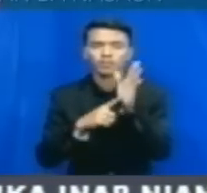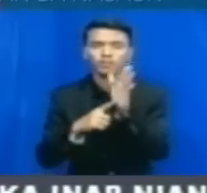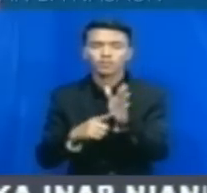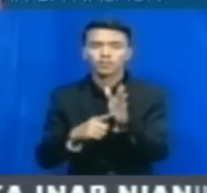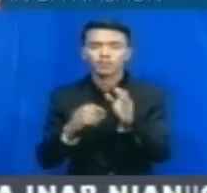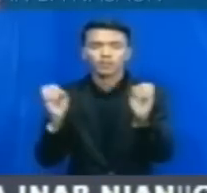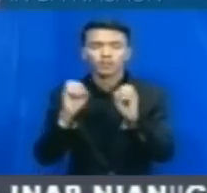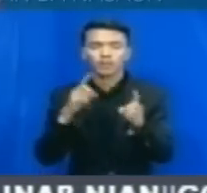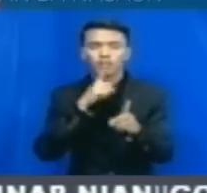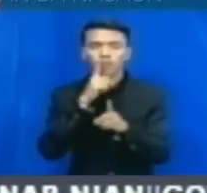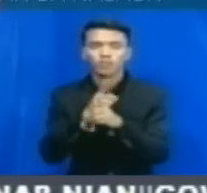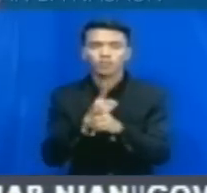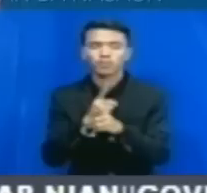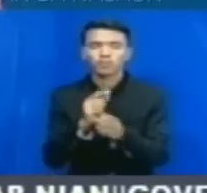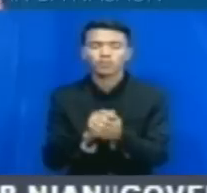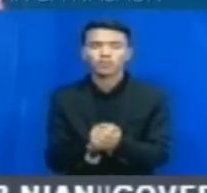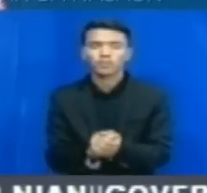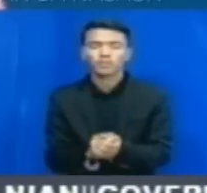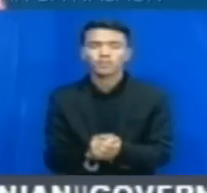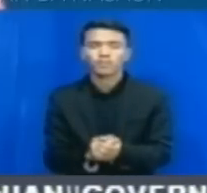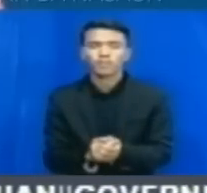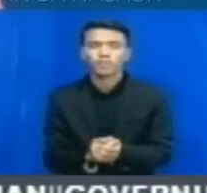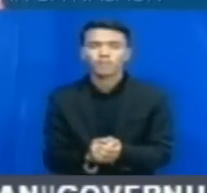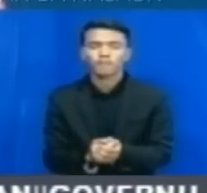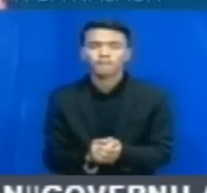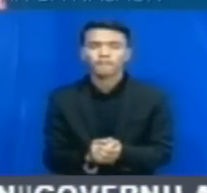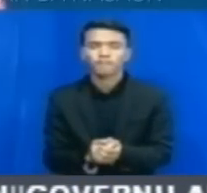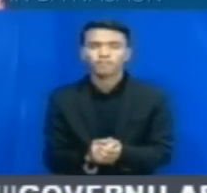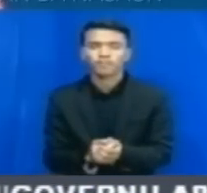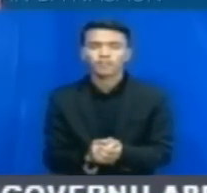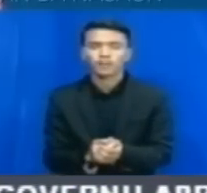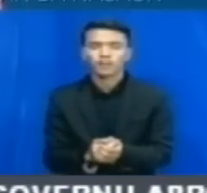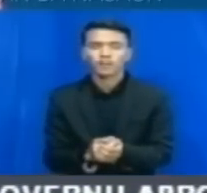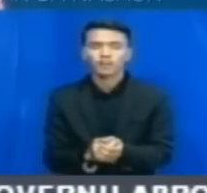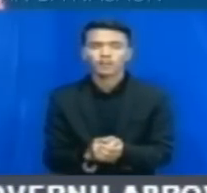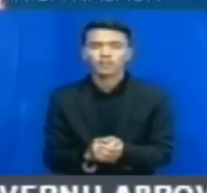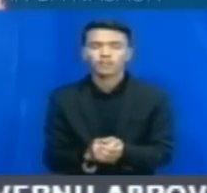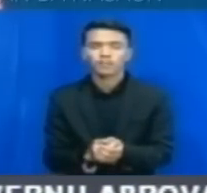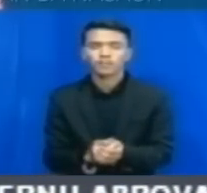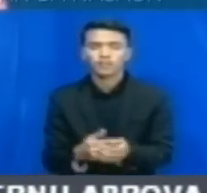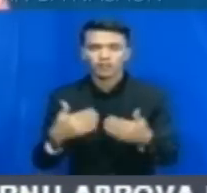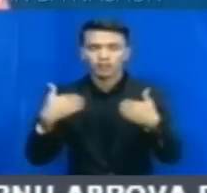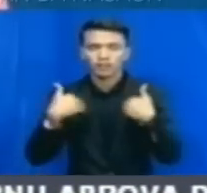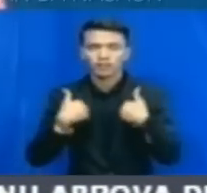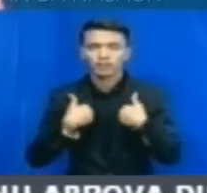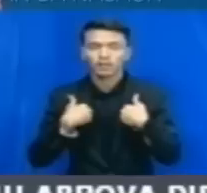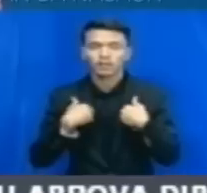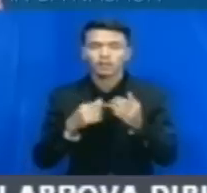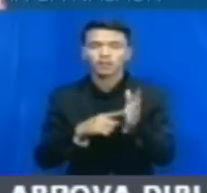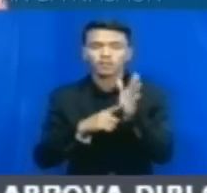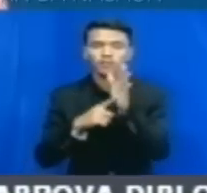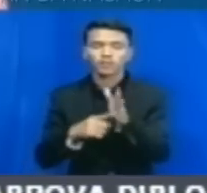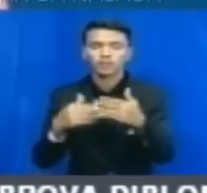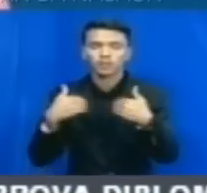ladung forte. Se provas nene ladung forte kerjar ke seiha provas nene kerjar ke iha. Se provas nene kuando la